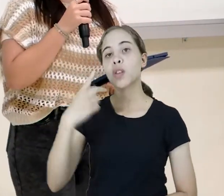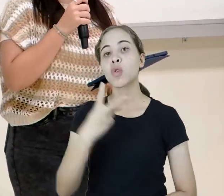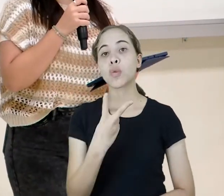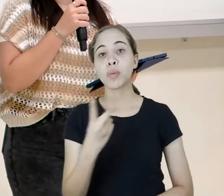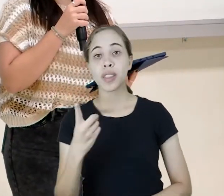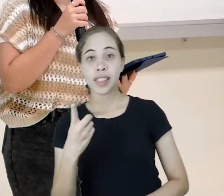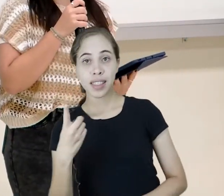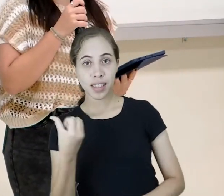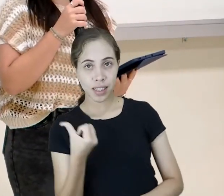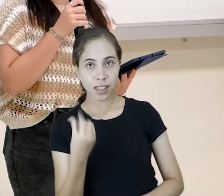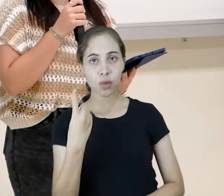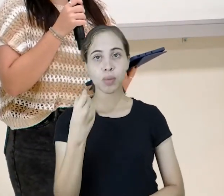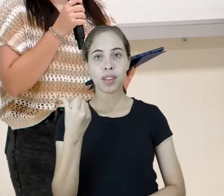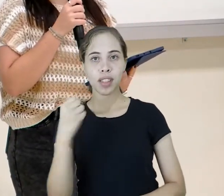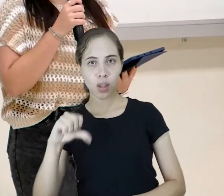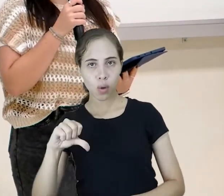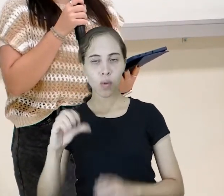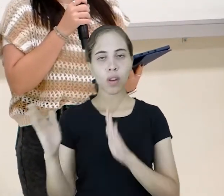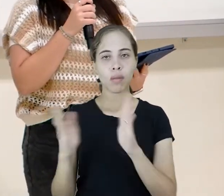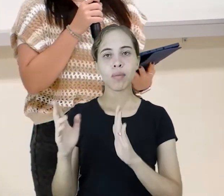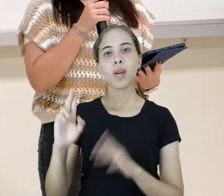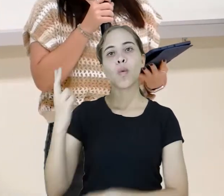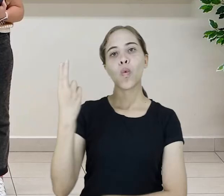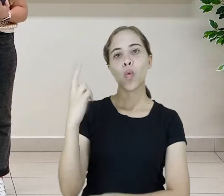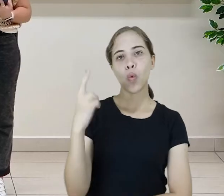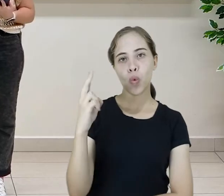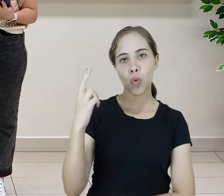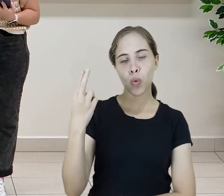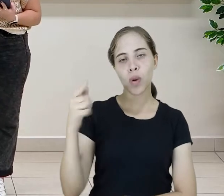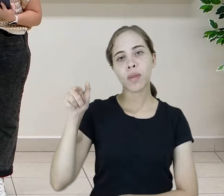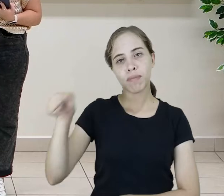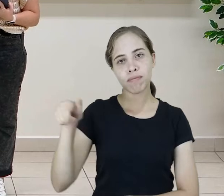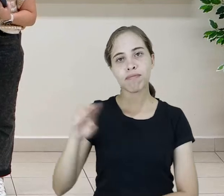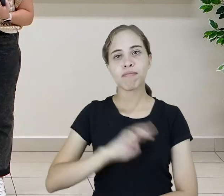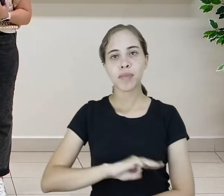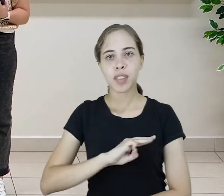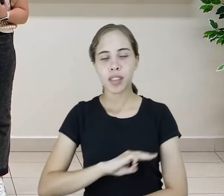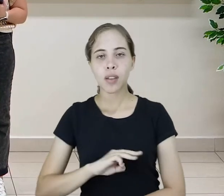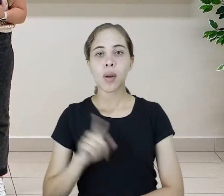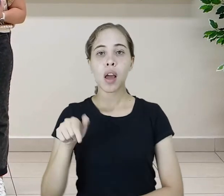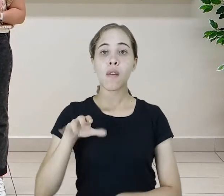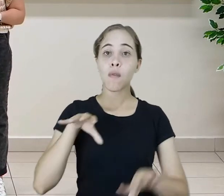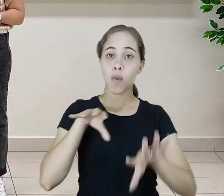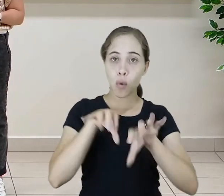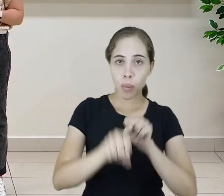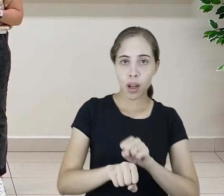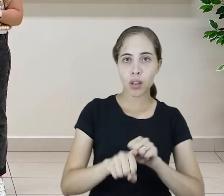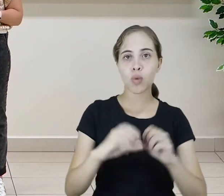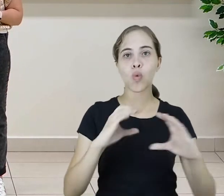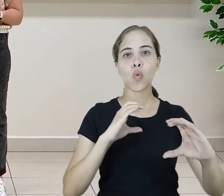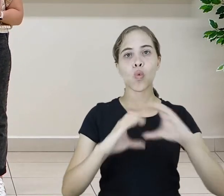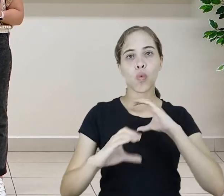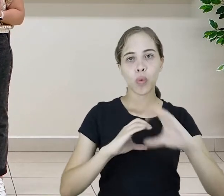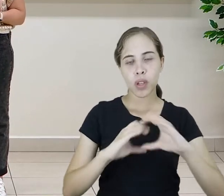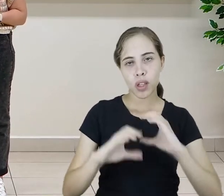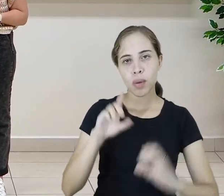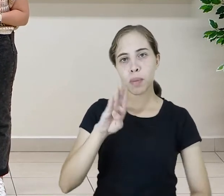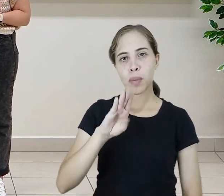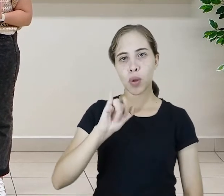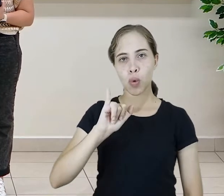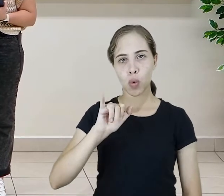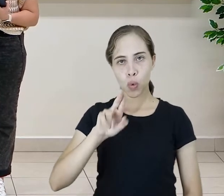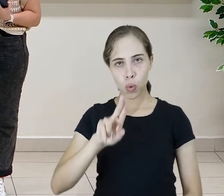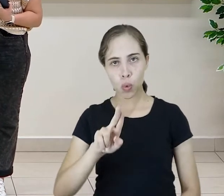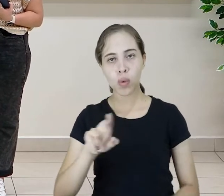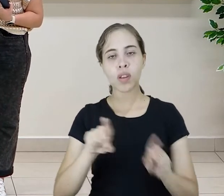como presidente de missão na Missão Uruguai-Montevidéu. Ele é formado em comunicação pela BYU e logo após seu doutorado